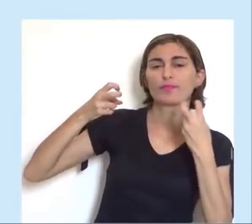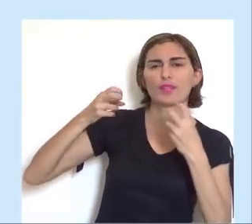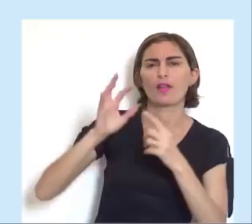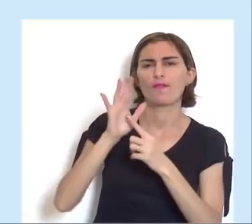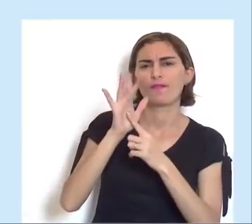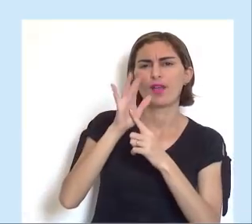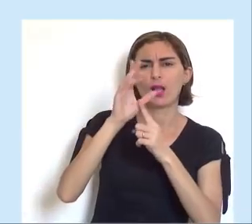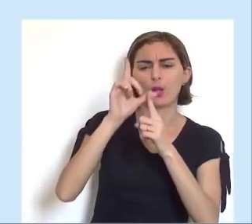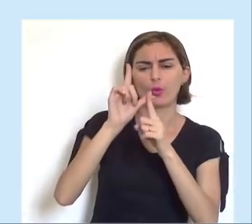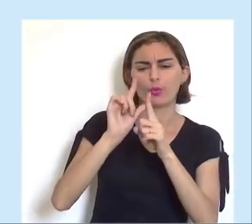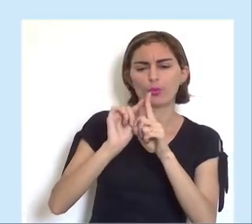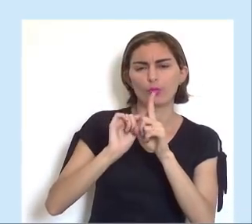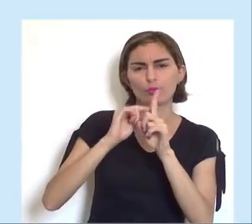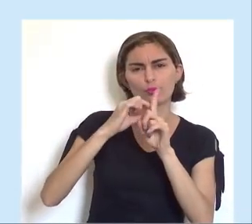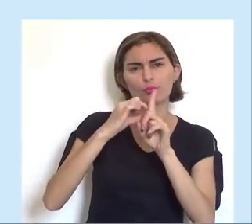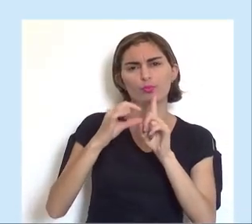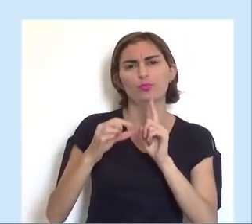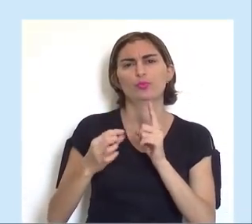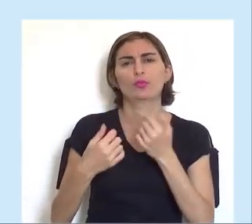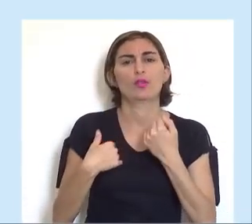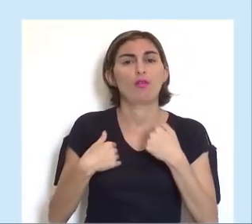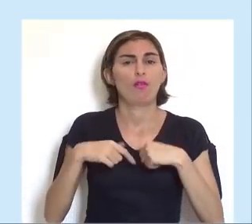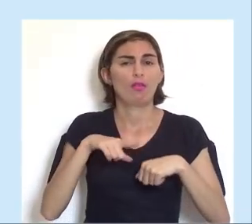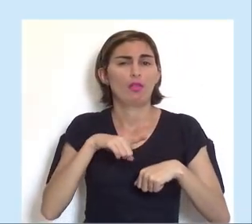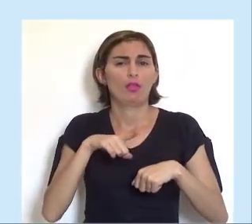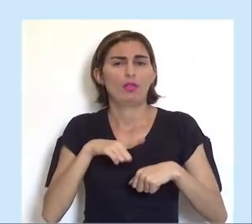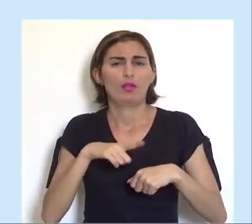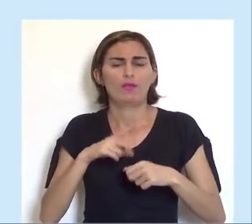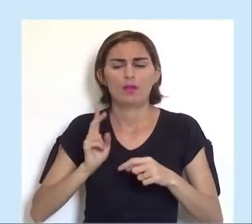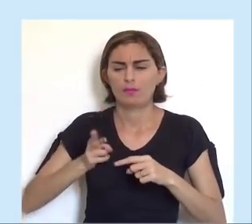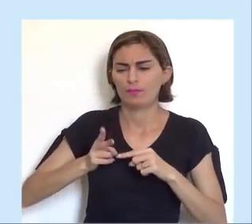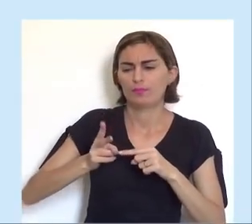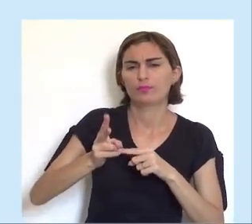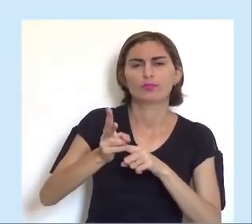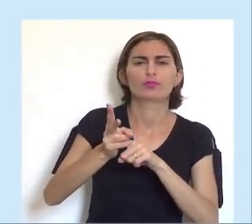só restavam os tocos. Tivemos,